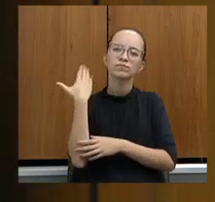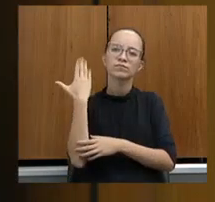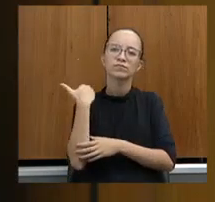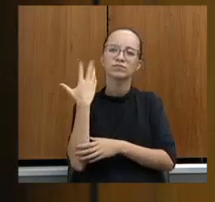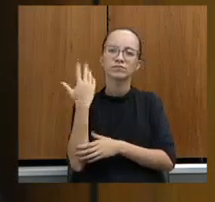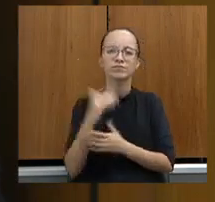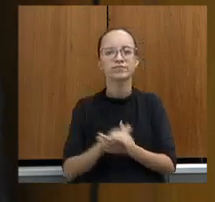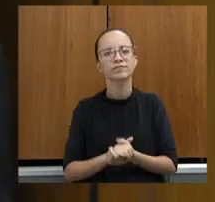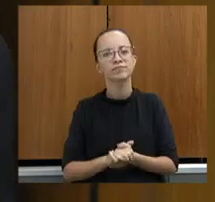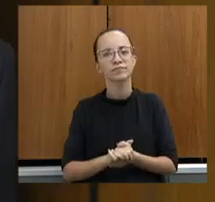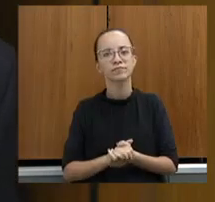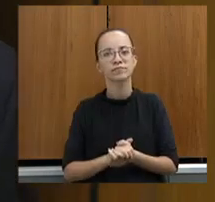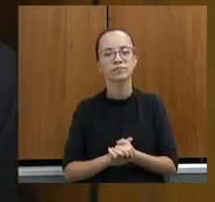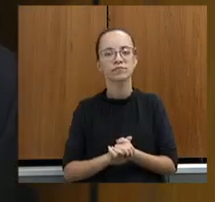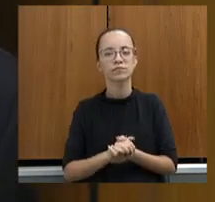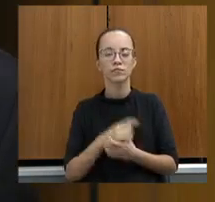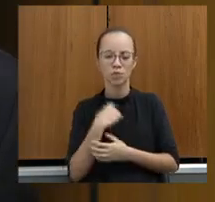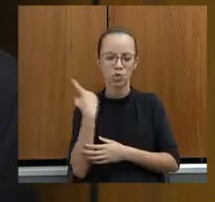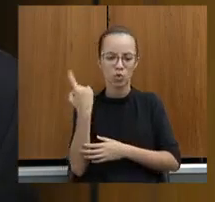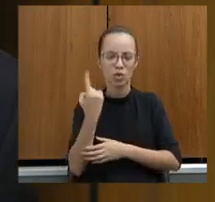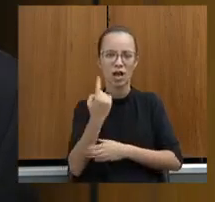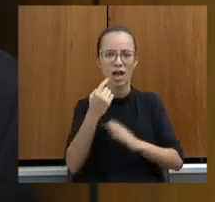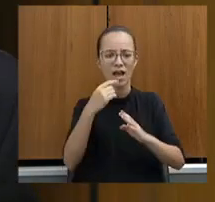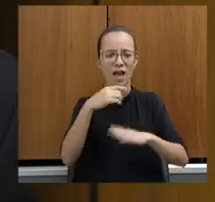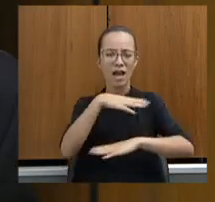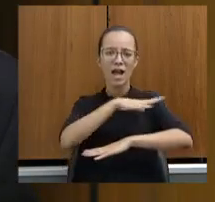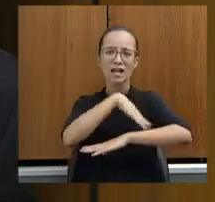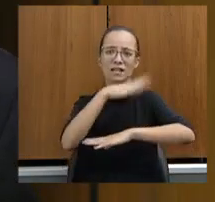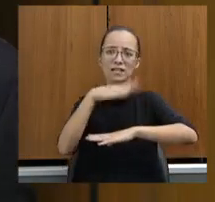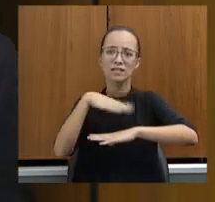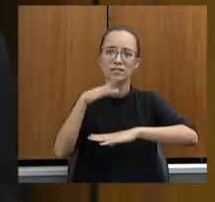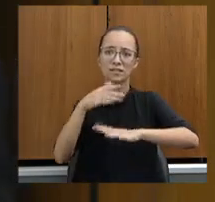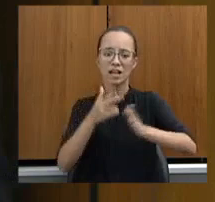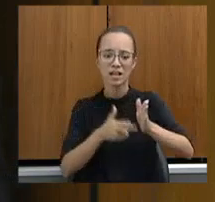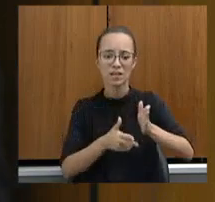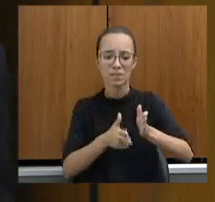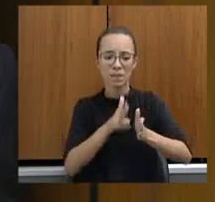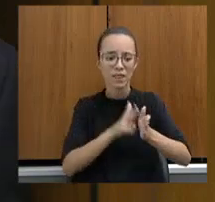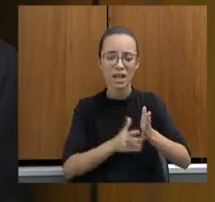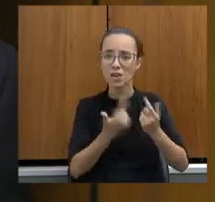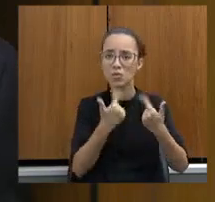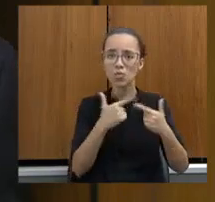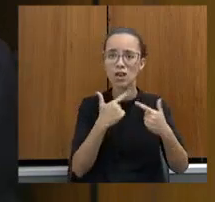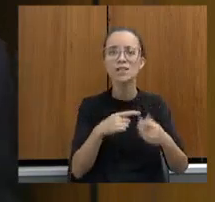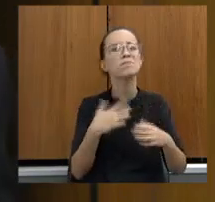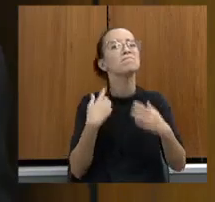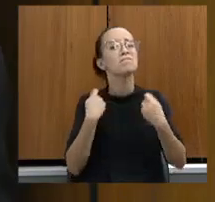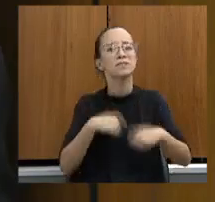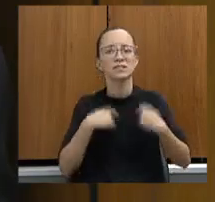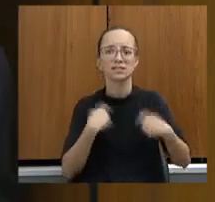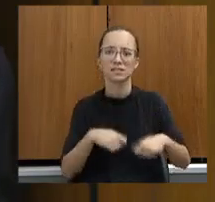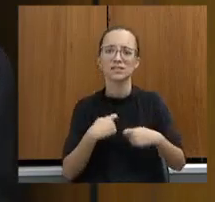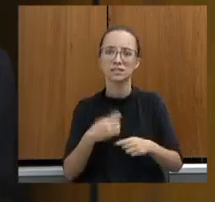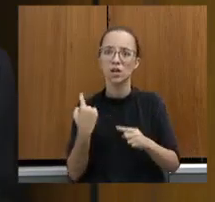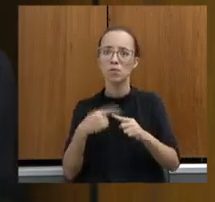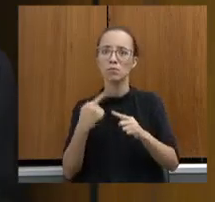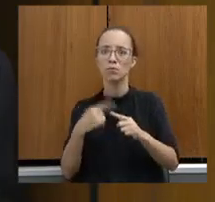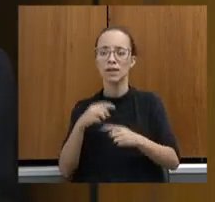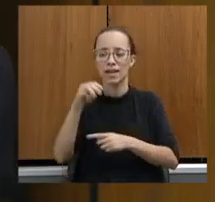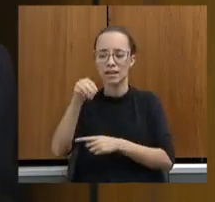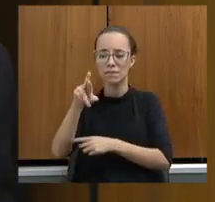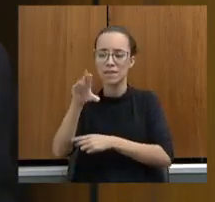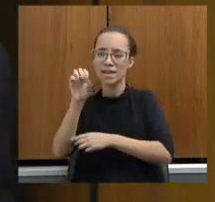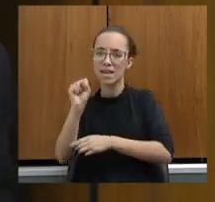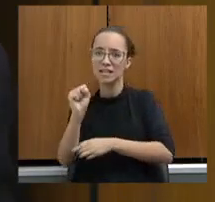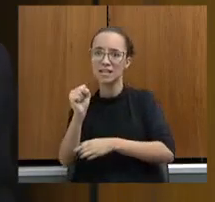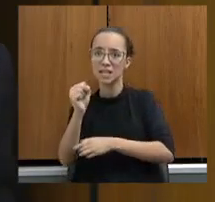que nós não podemos deixar que Brumadinho fique sem trem temos que ter um trem a MRS passa dentro de Brumadinho